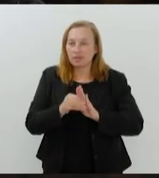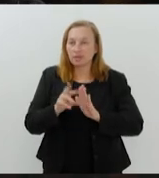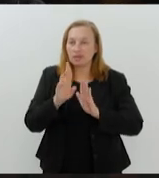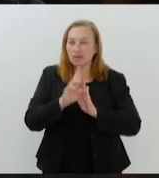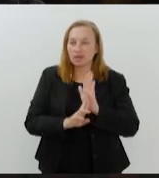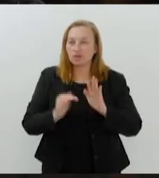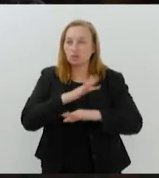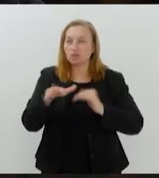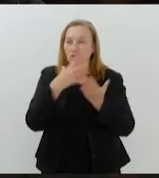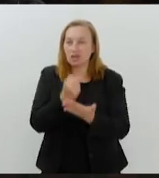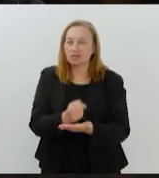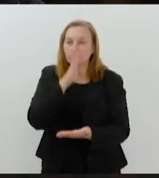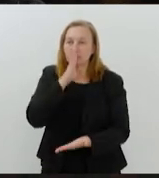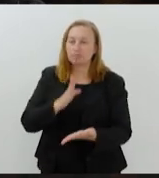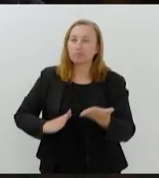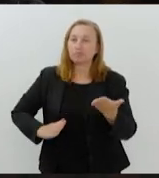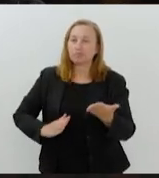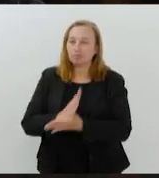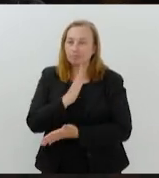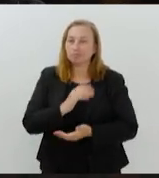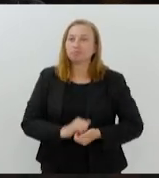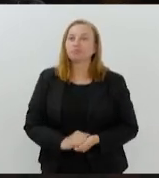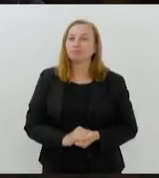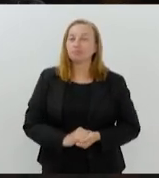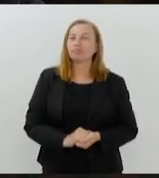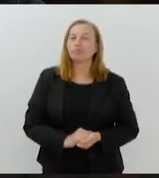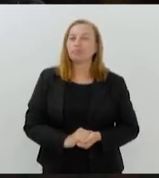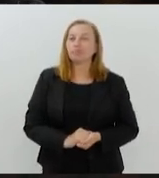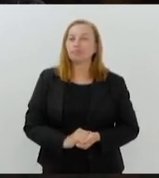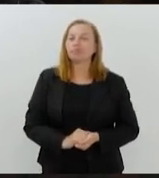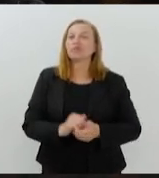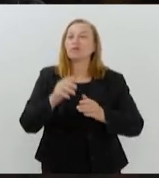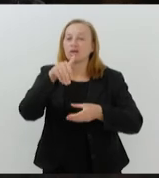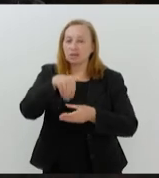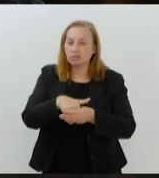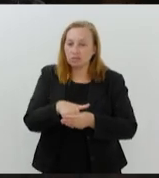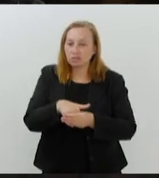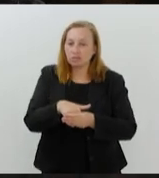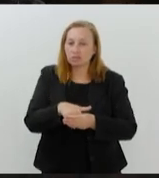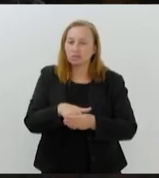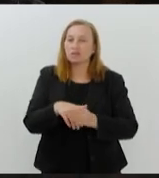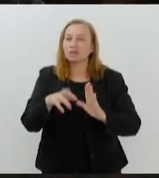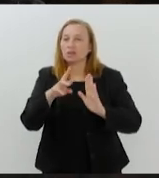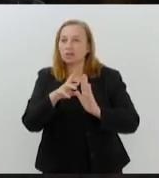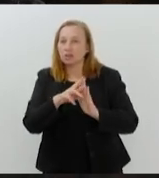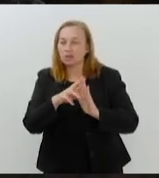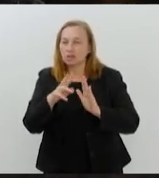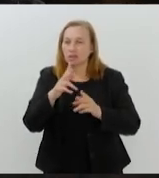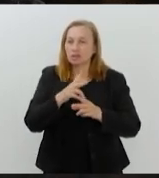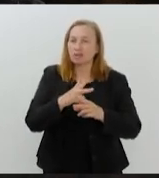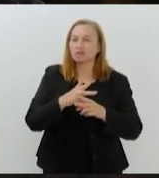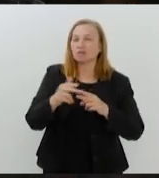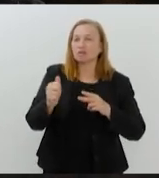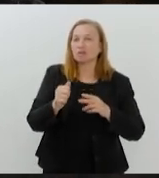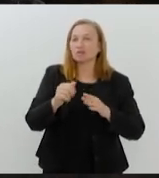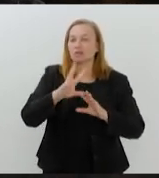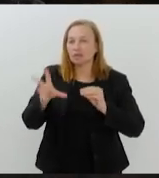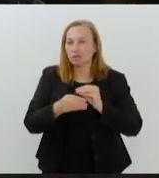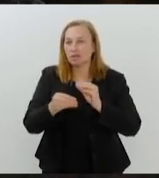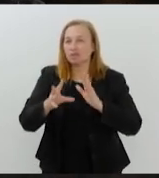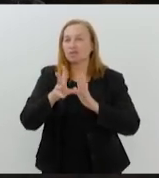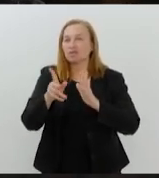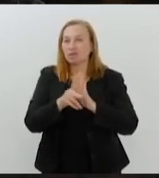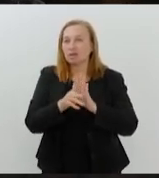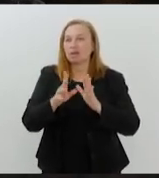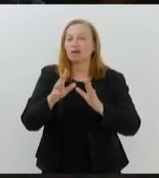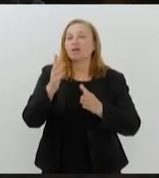Senhores que aprovam, permaneçam como estão. Aprovado. Em votação, a redação do vencido a ser emendado. Senhores que aprovam, permaneçam como